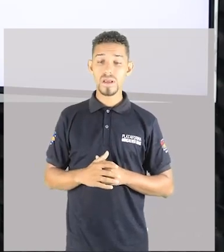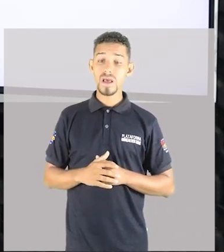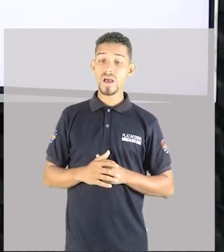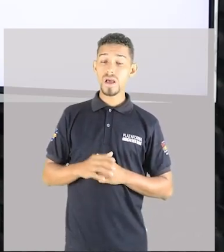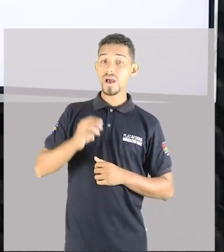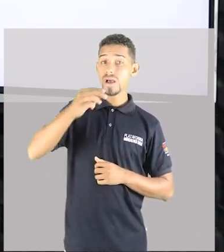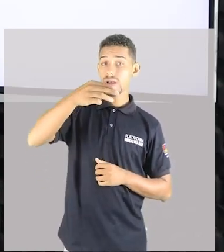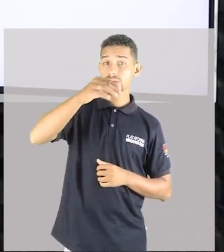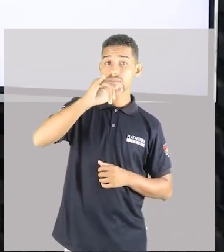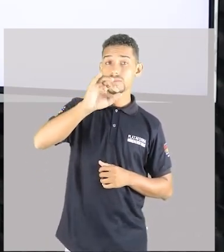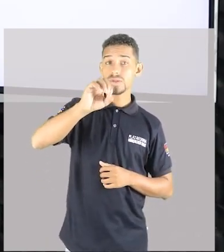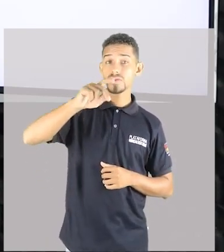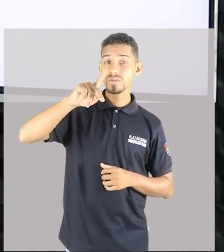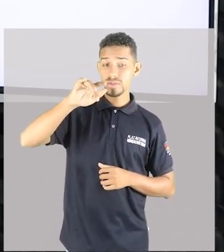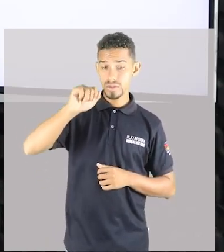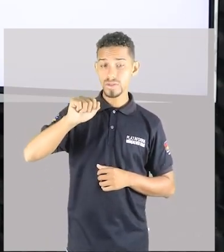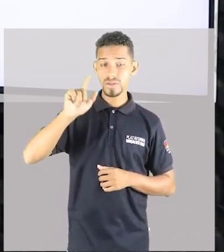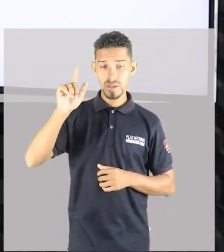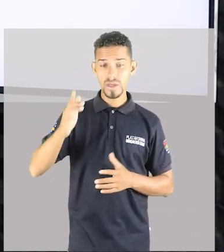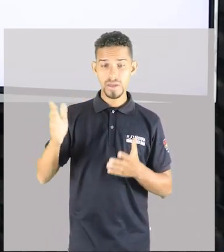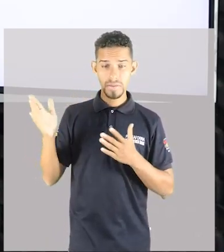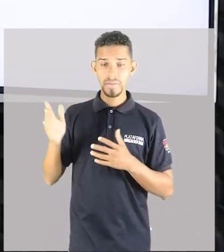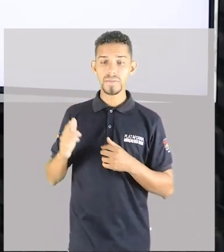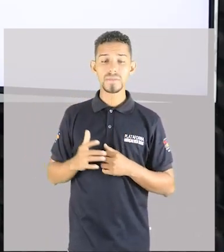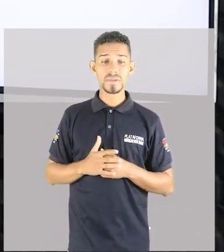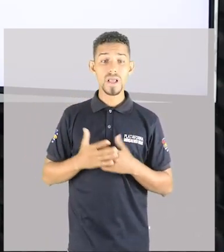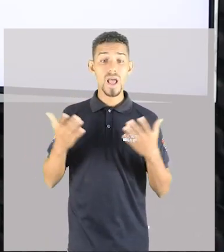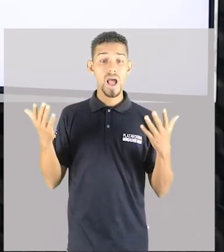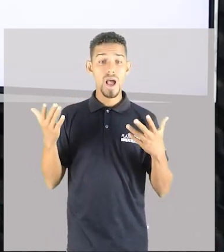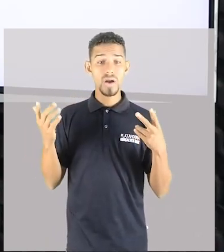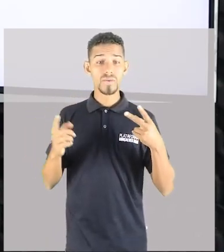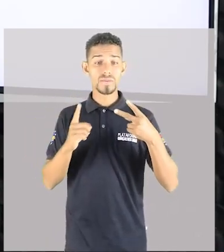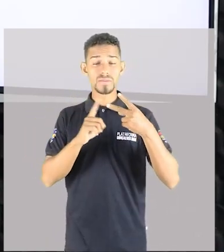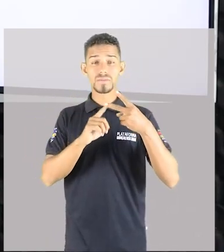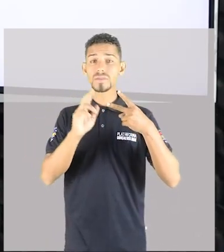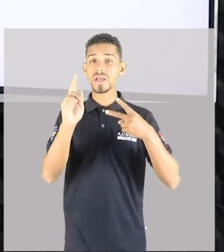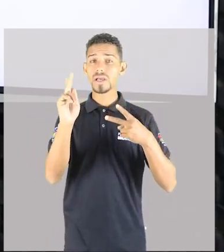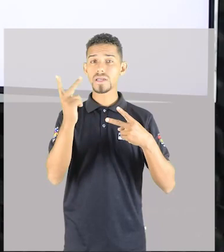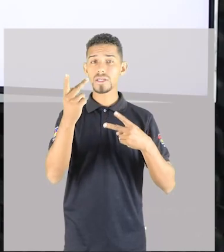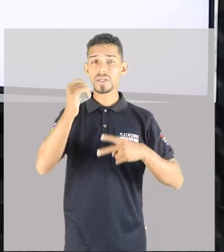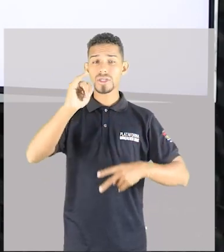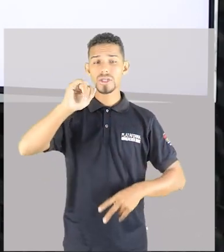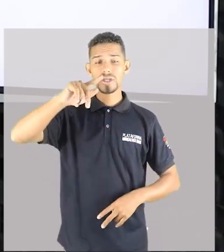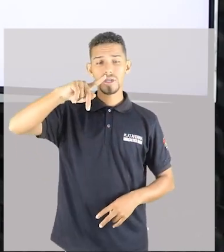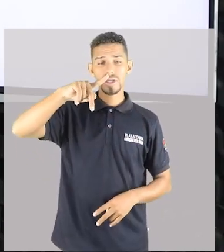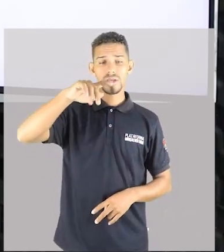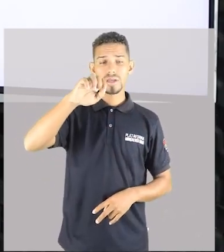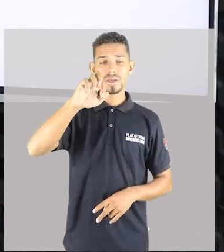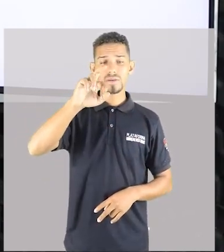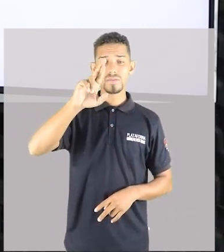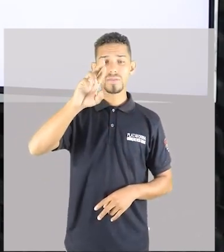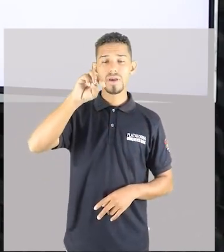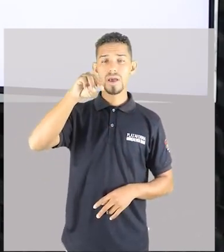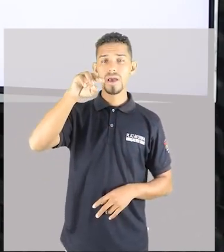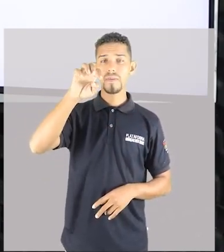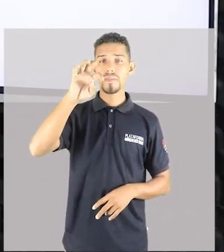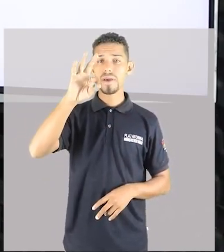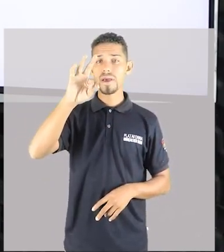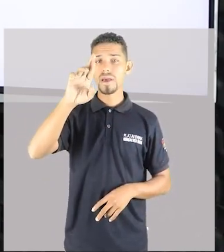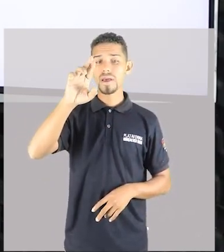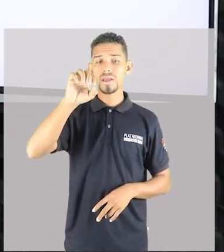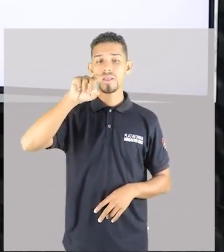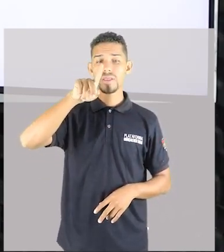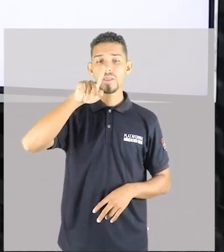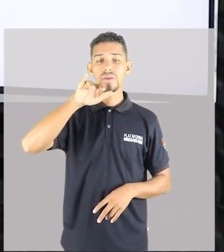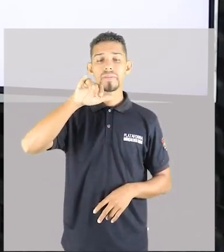lente divergente. Tá? E agora a hipermetropia. A hipermetropia